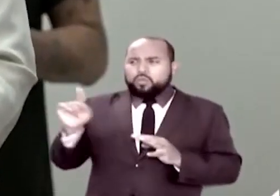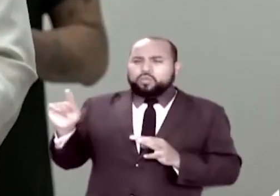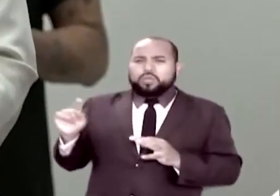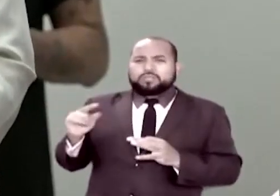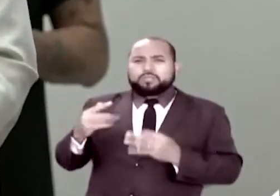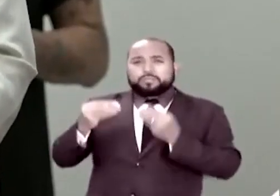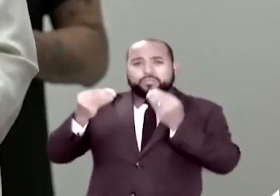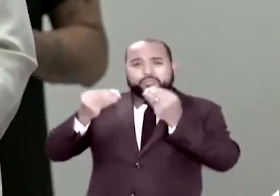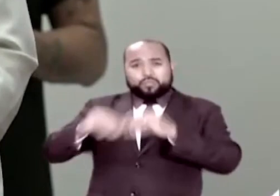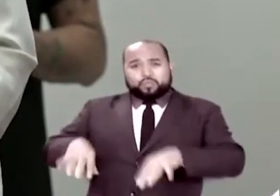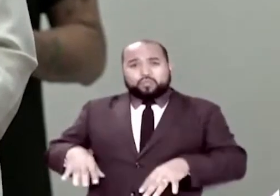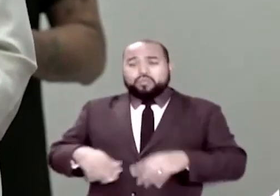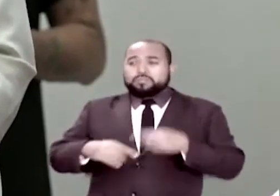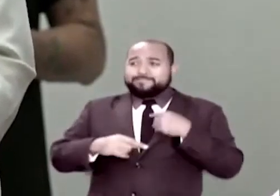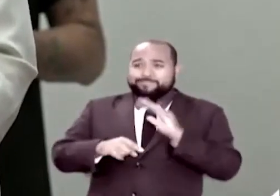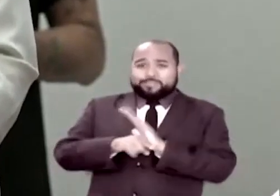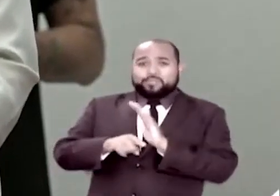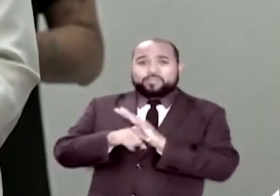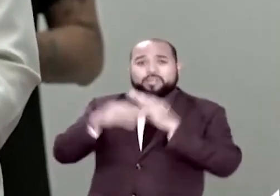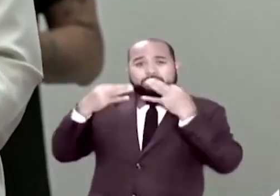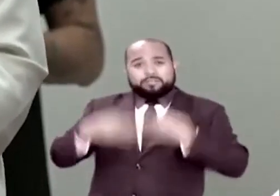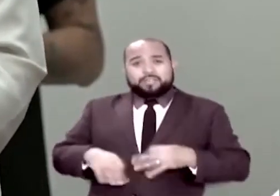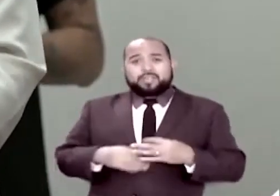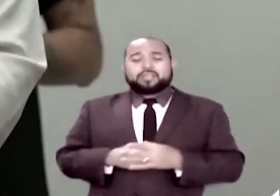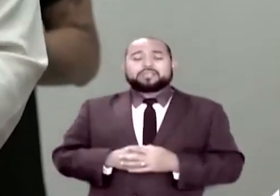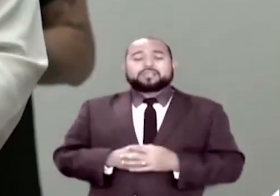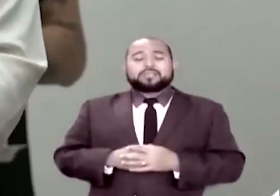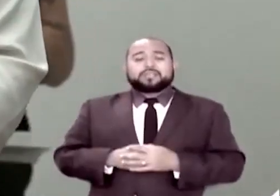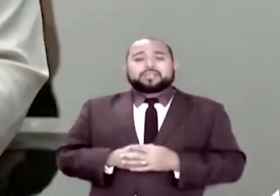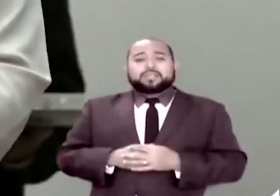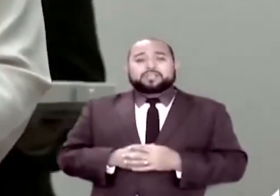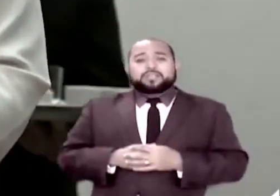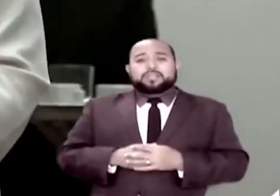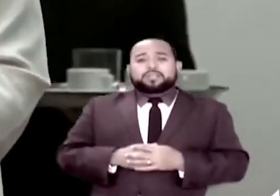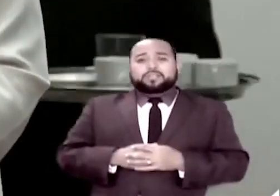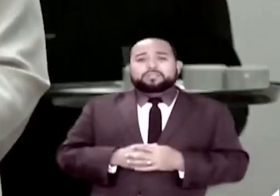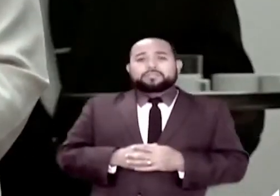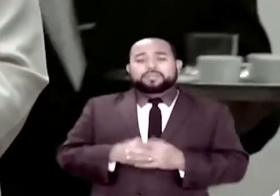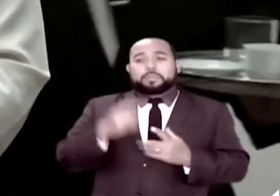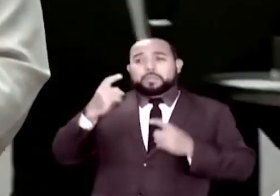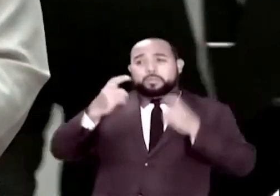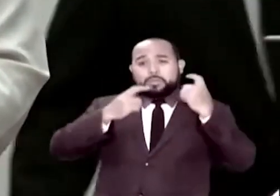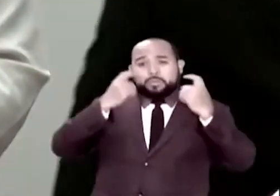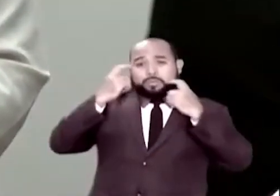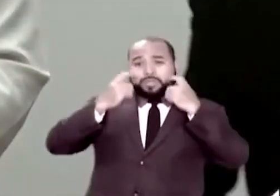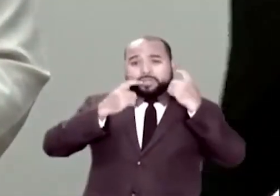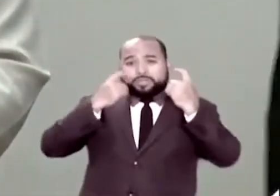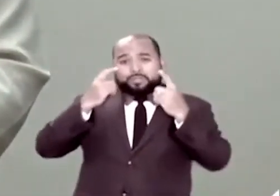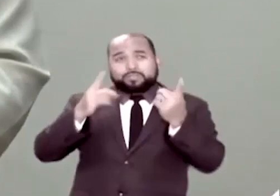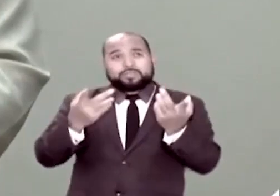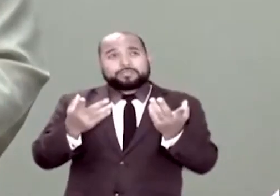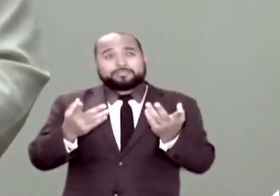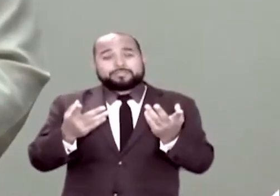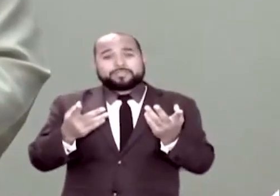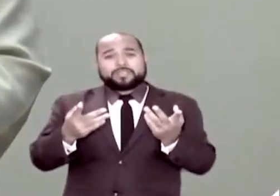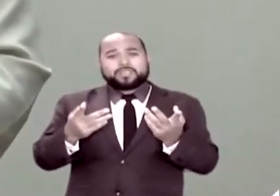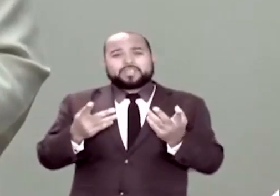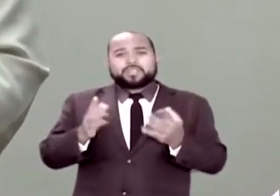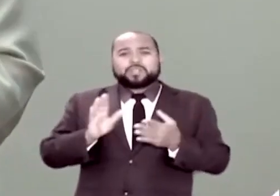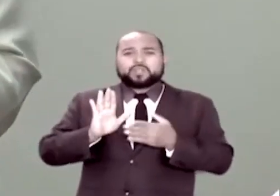ter respeito com os fazedores de Cultura porque a situação está bem preocupante e e os